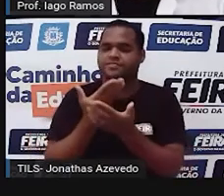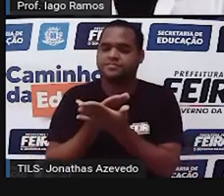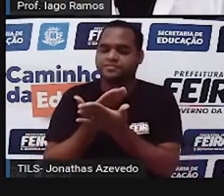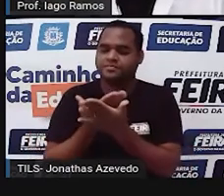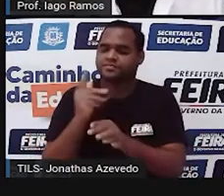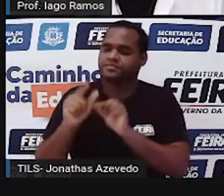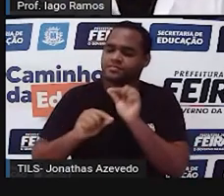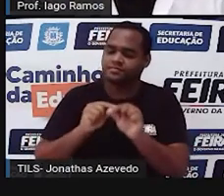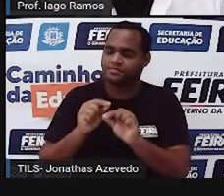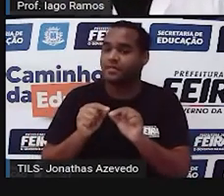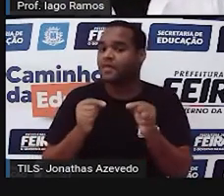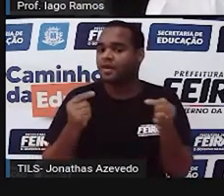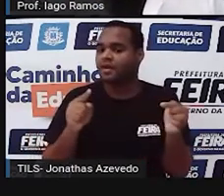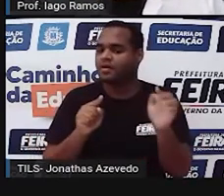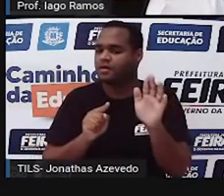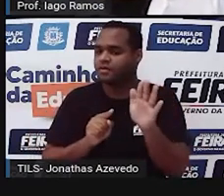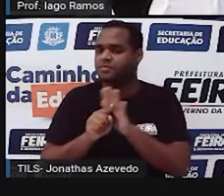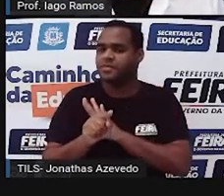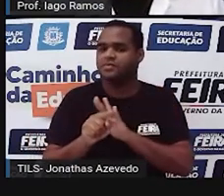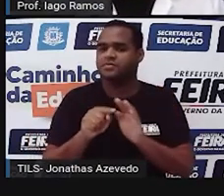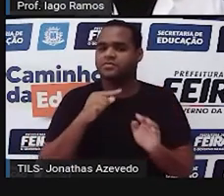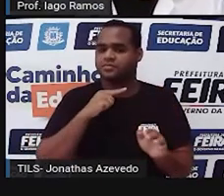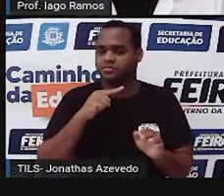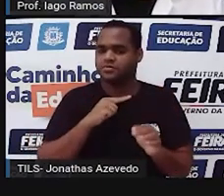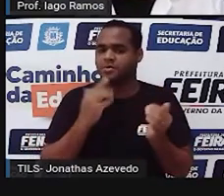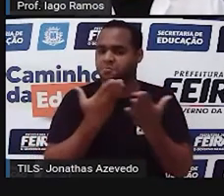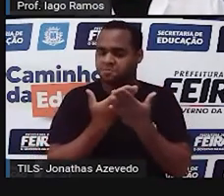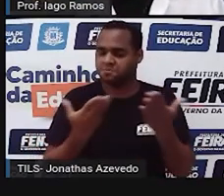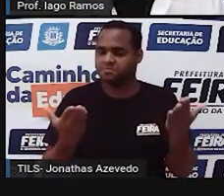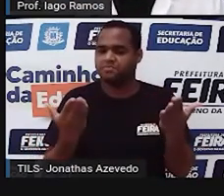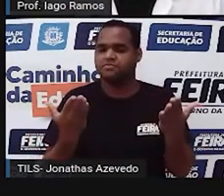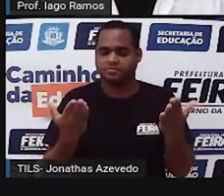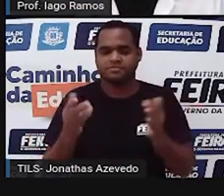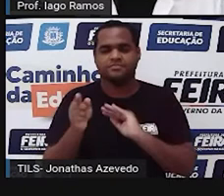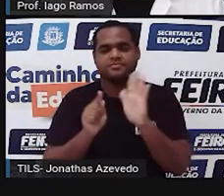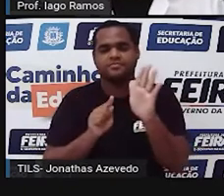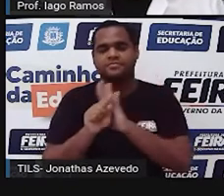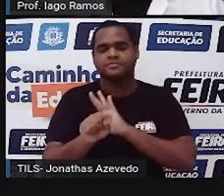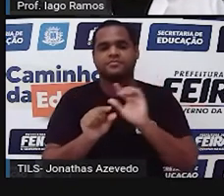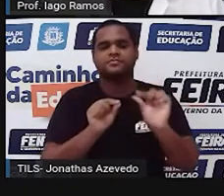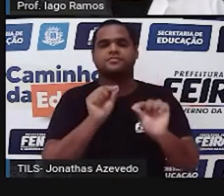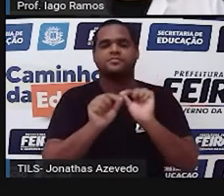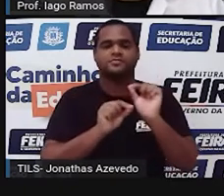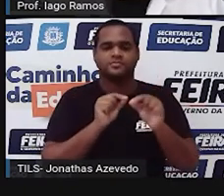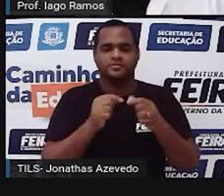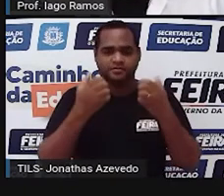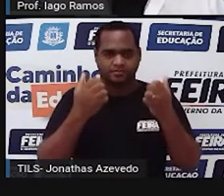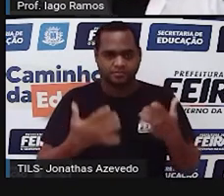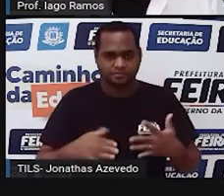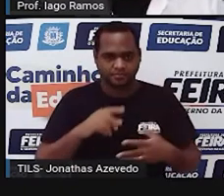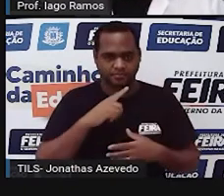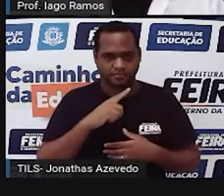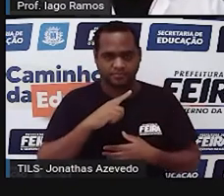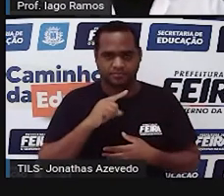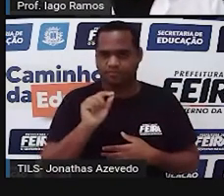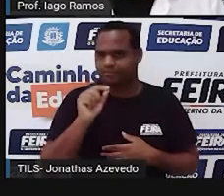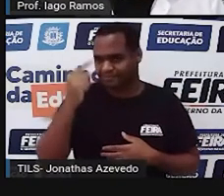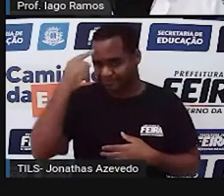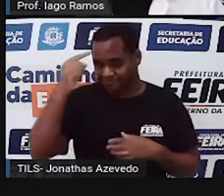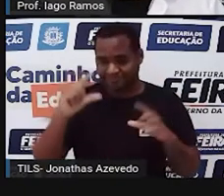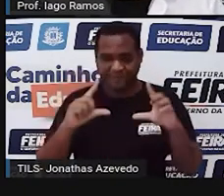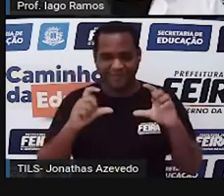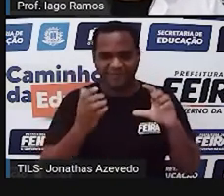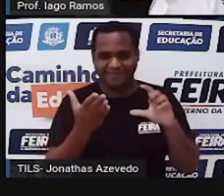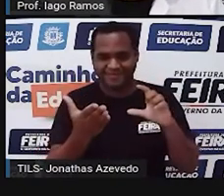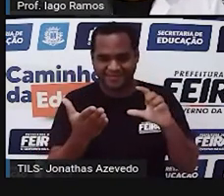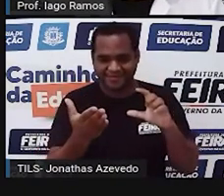estuda eu tenho uma perguntinha aqui para você e a perguntinha é a seguinte esse objeto